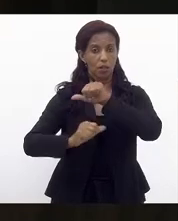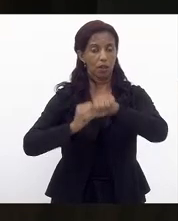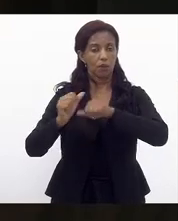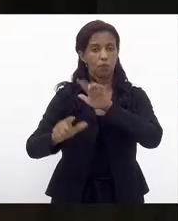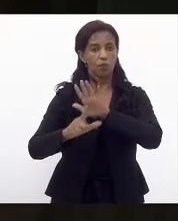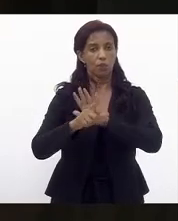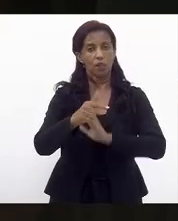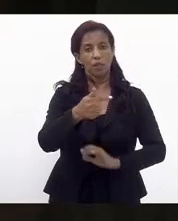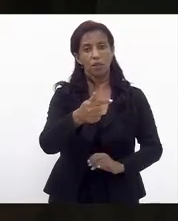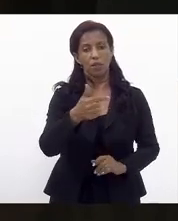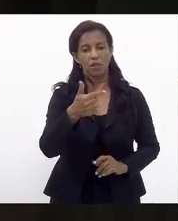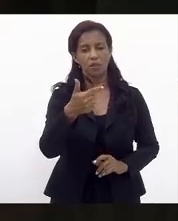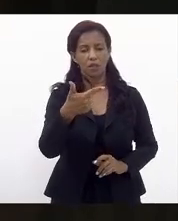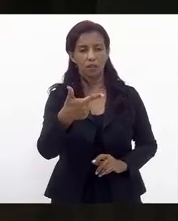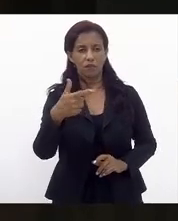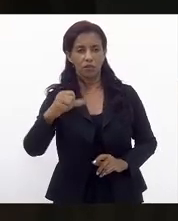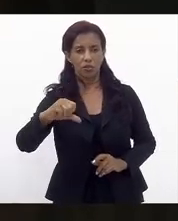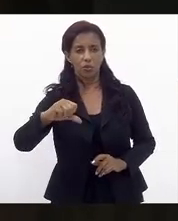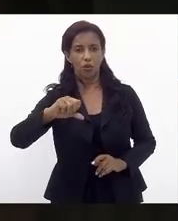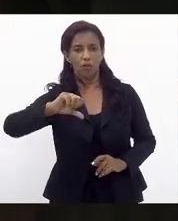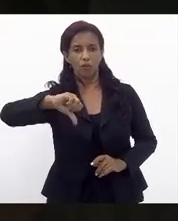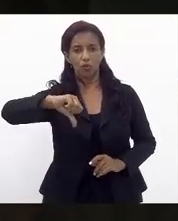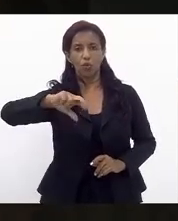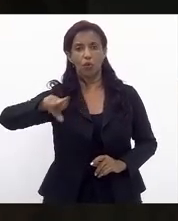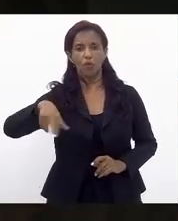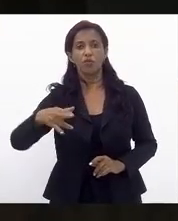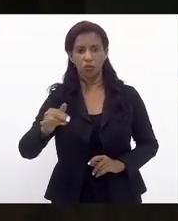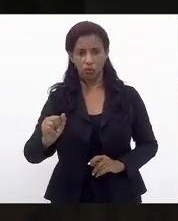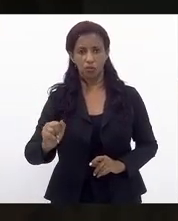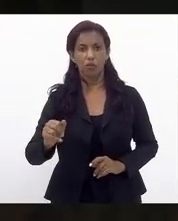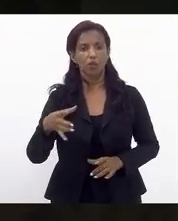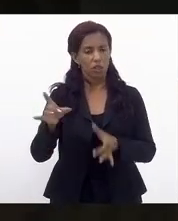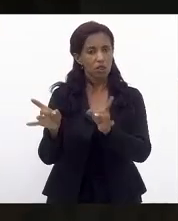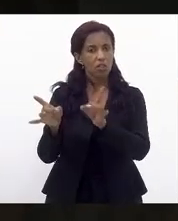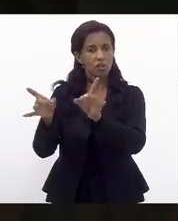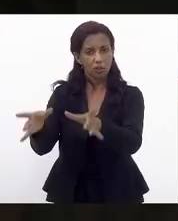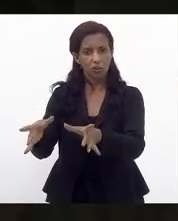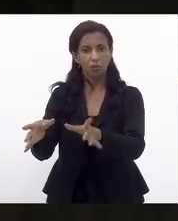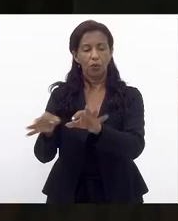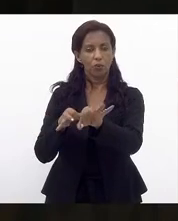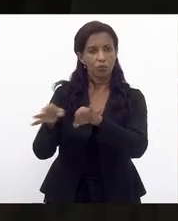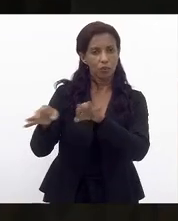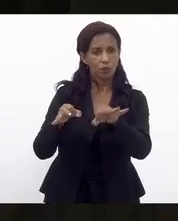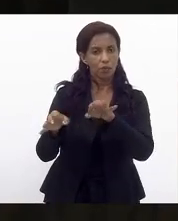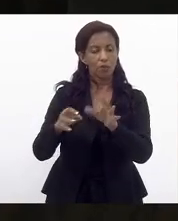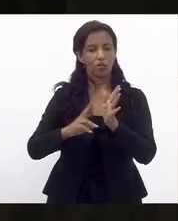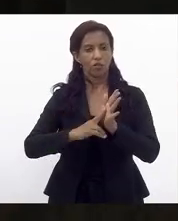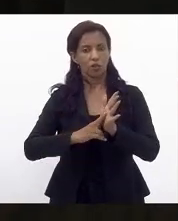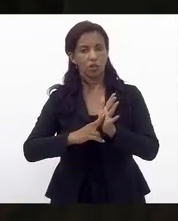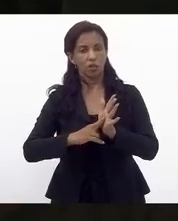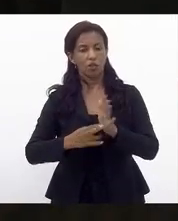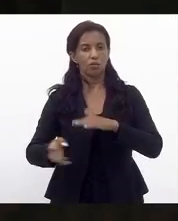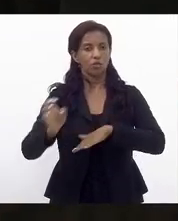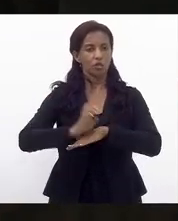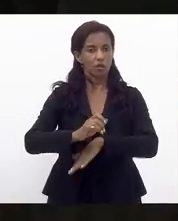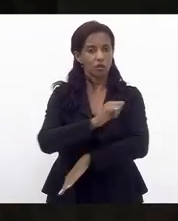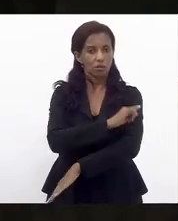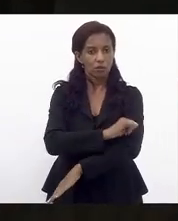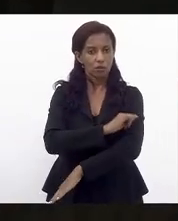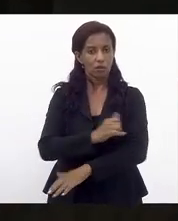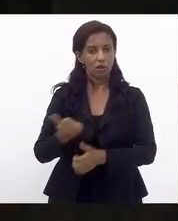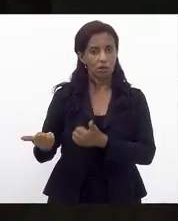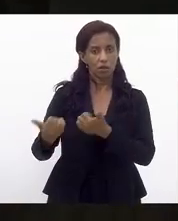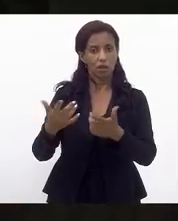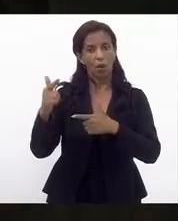altera a lei estadual 7.629 de Nove de Julho de 2017 que dispõe sobre o plano de recuperação fiscal do Estado do Rio de Janeiro